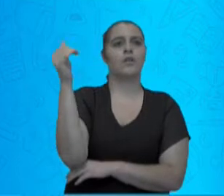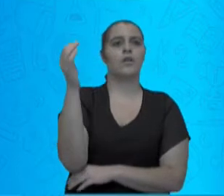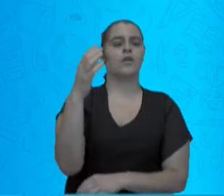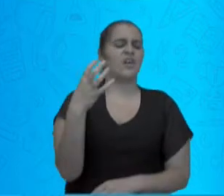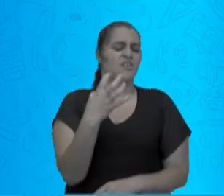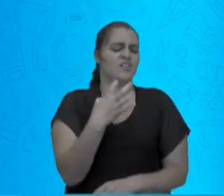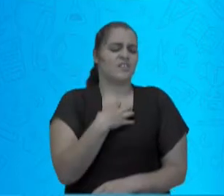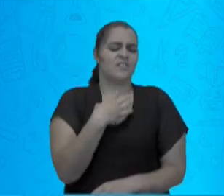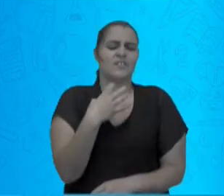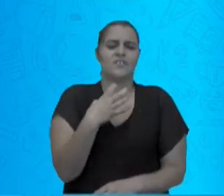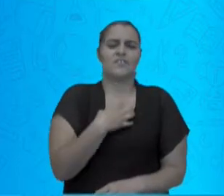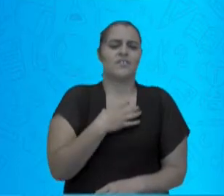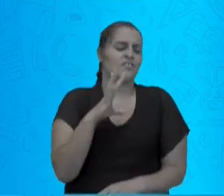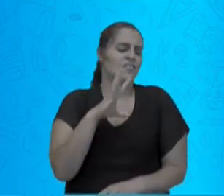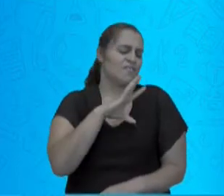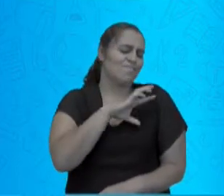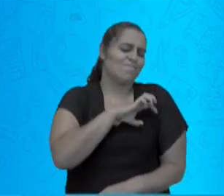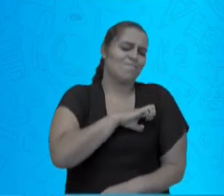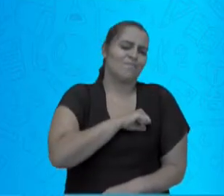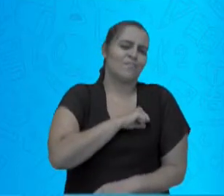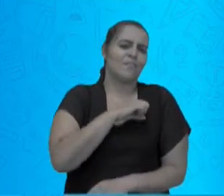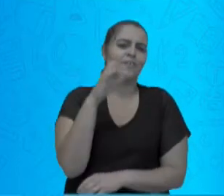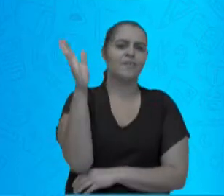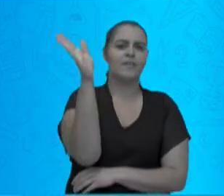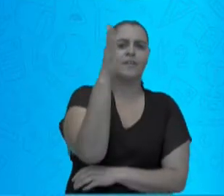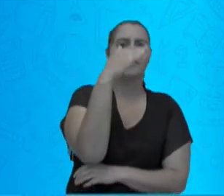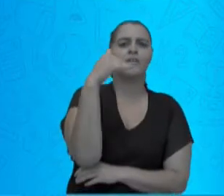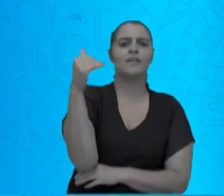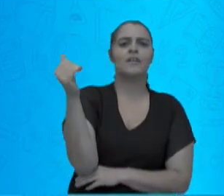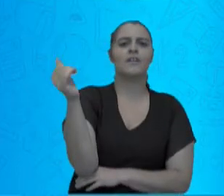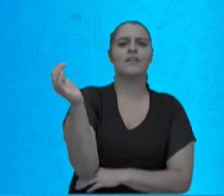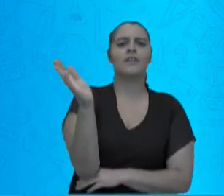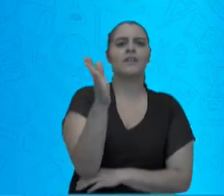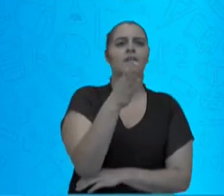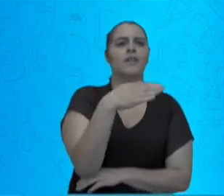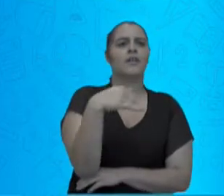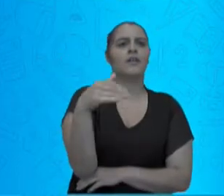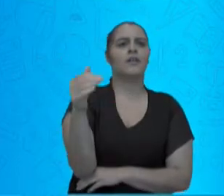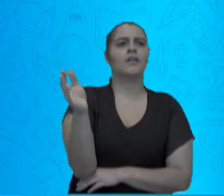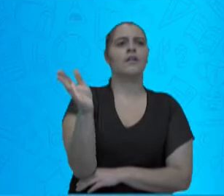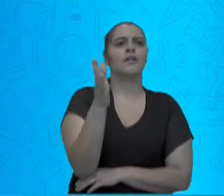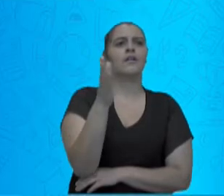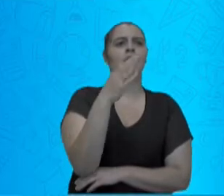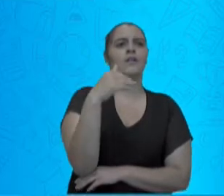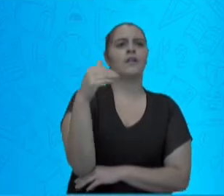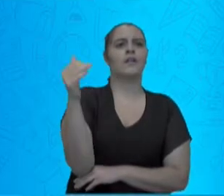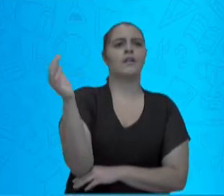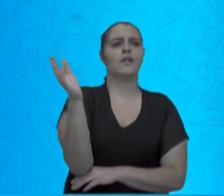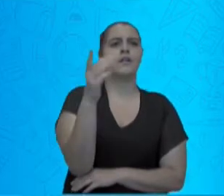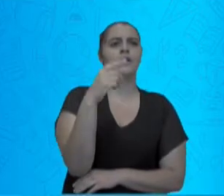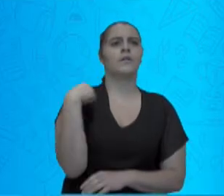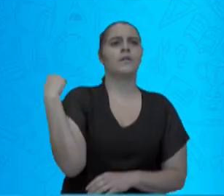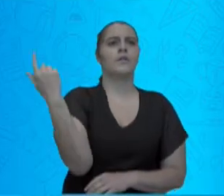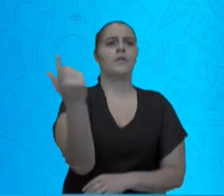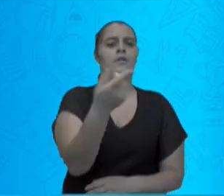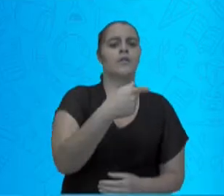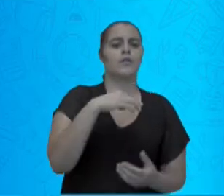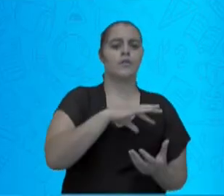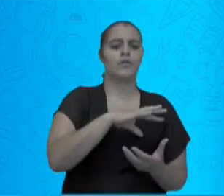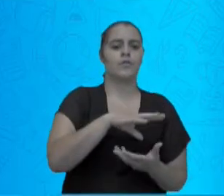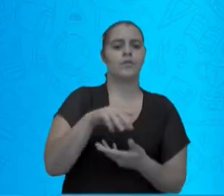esse amor que nós temos, se não devemos ter, pelo nosso